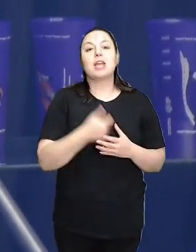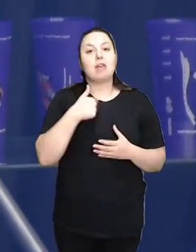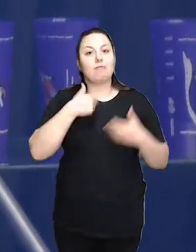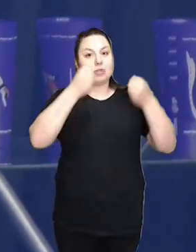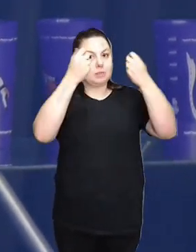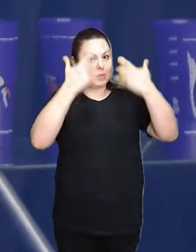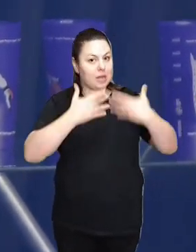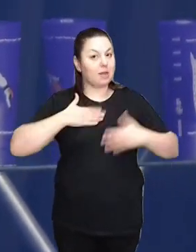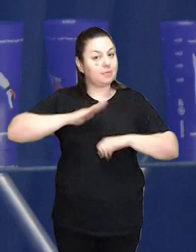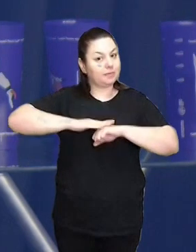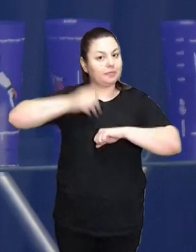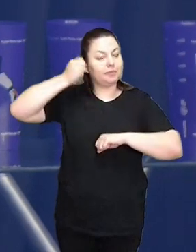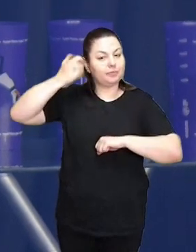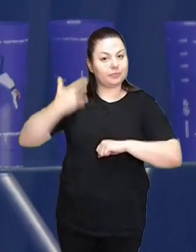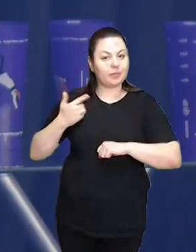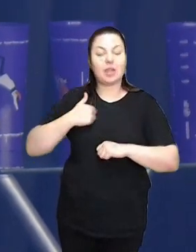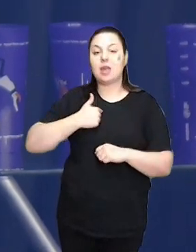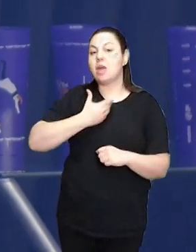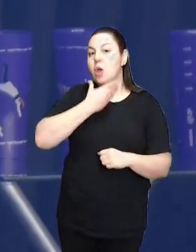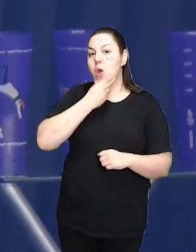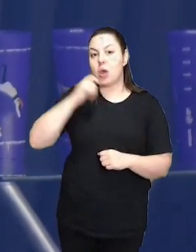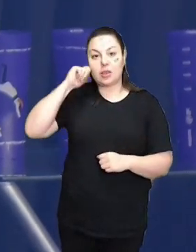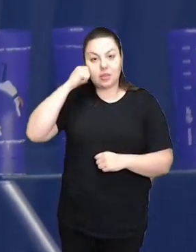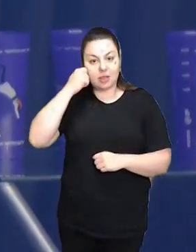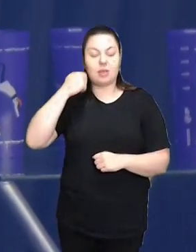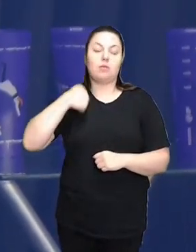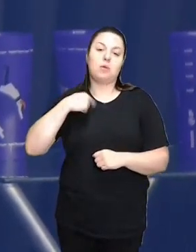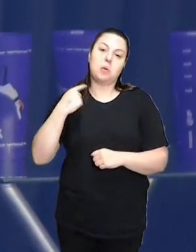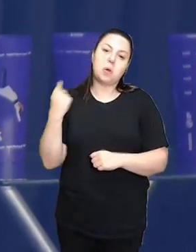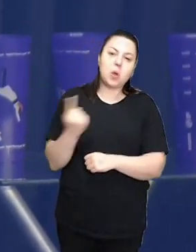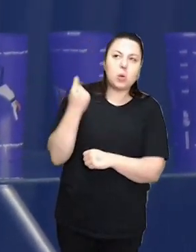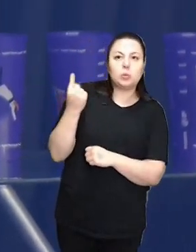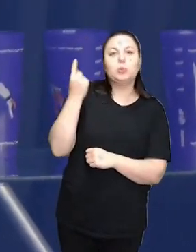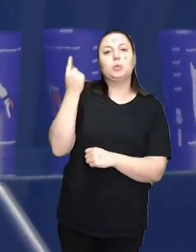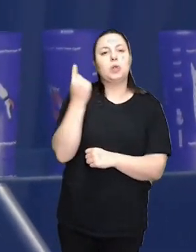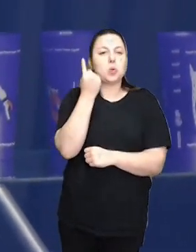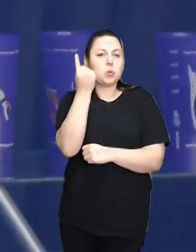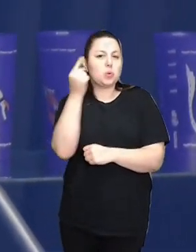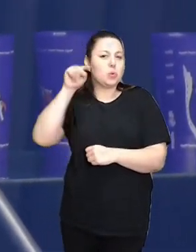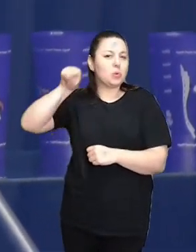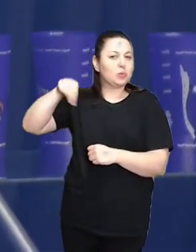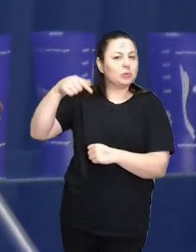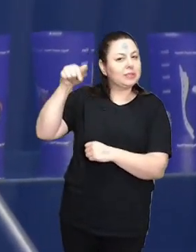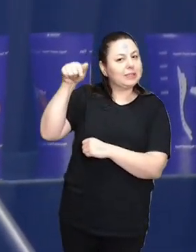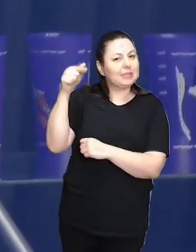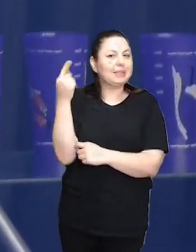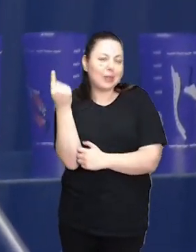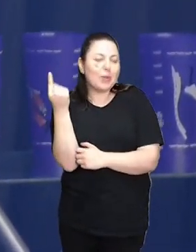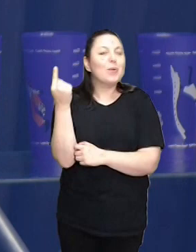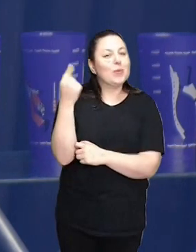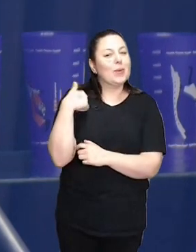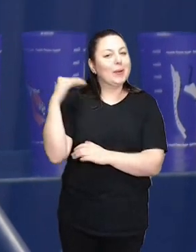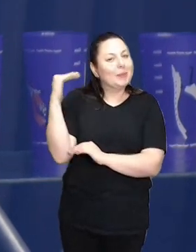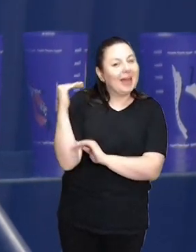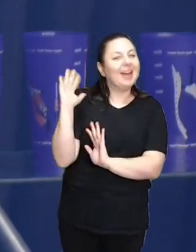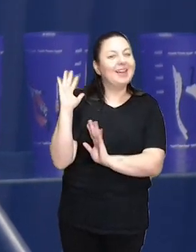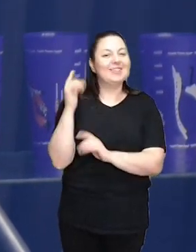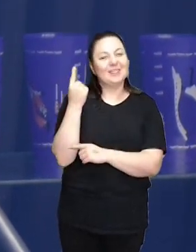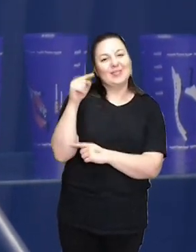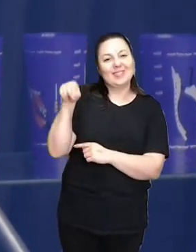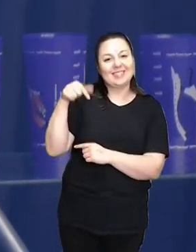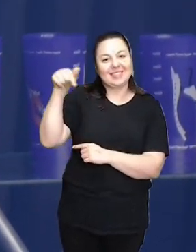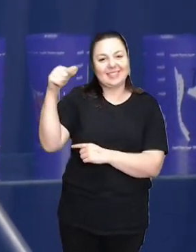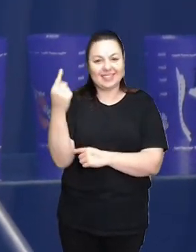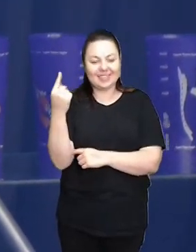um homem negro, tenho 1,71 m, 1,71 m, porque quem é baixo, os centímetros contam muito. Estou